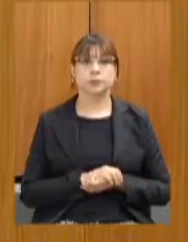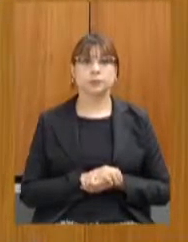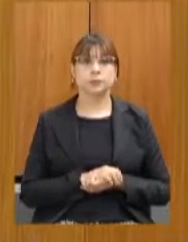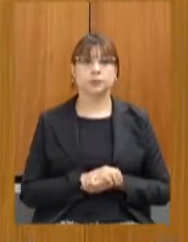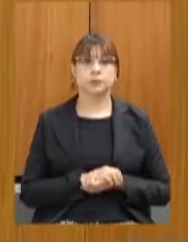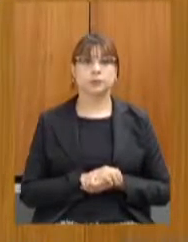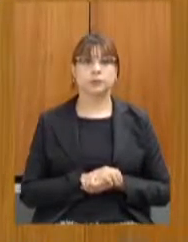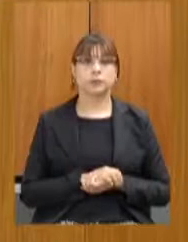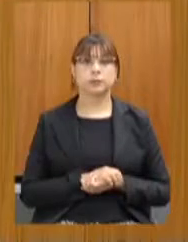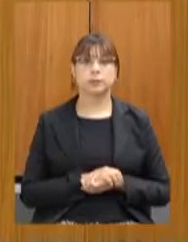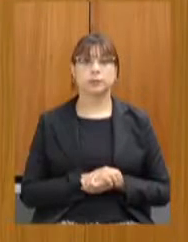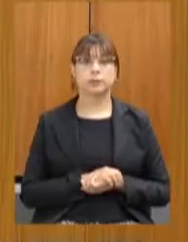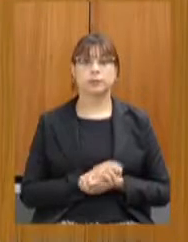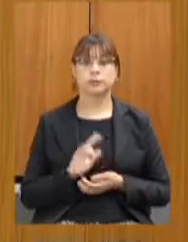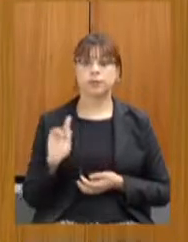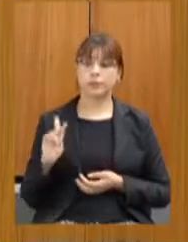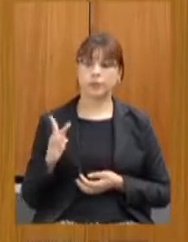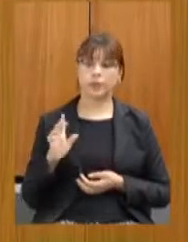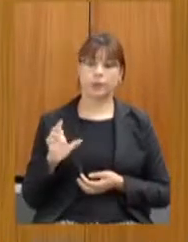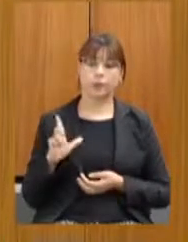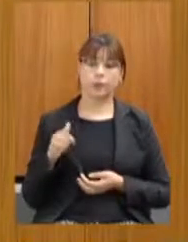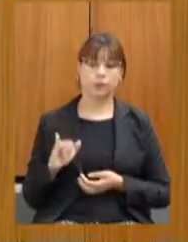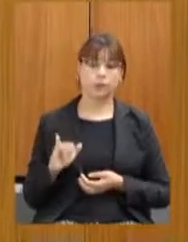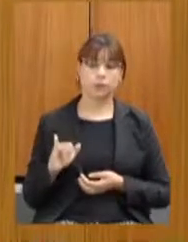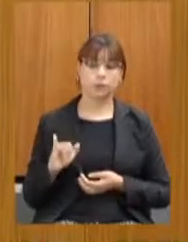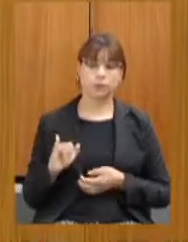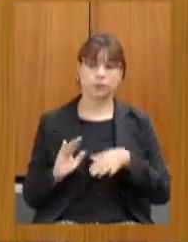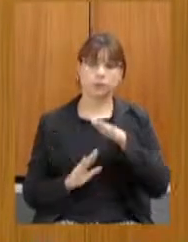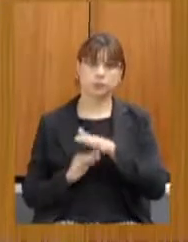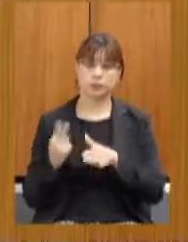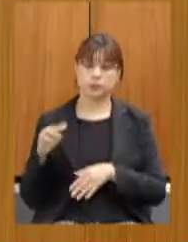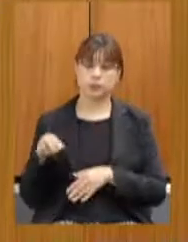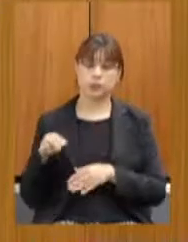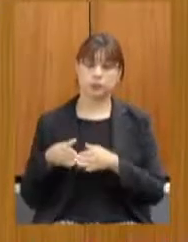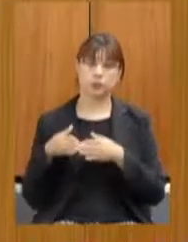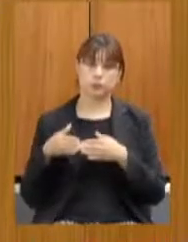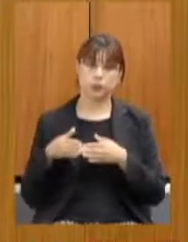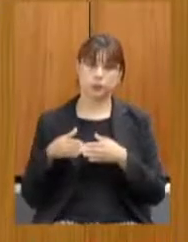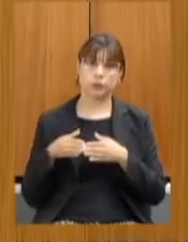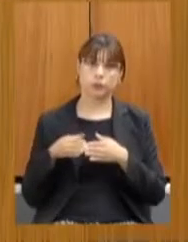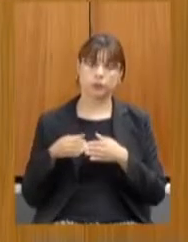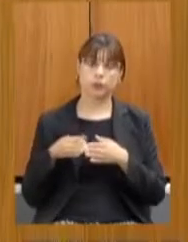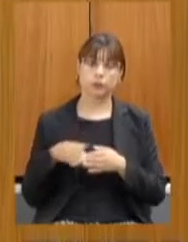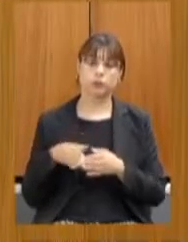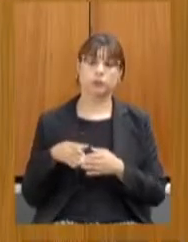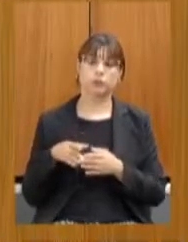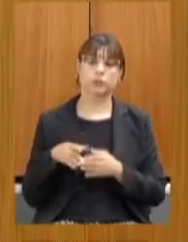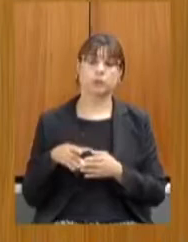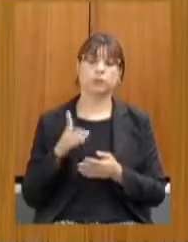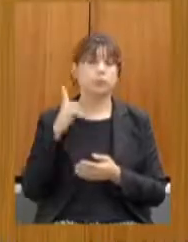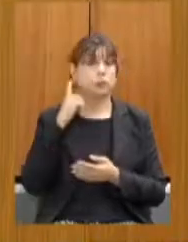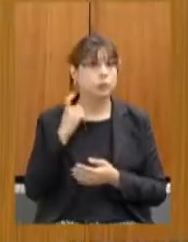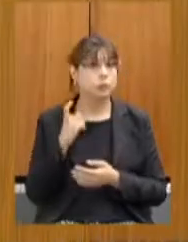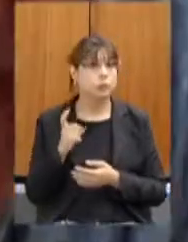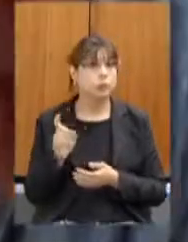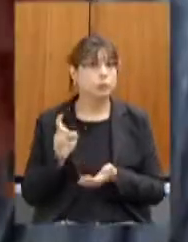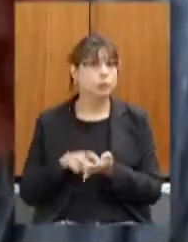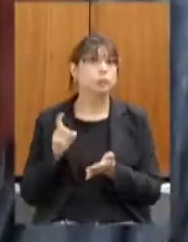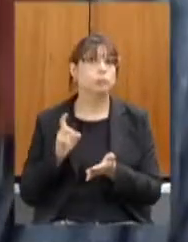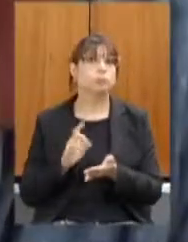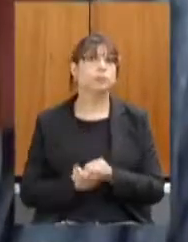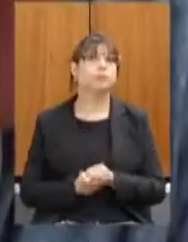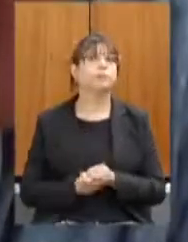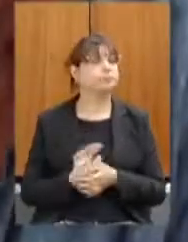o Doutor Elias só tem a palavra por mais 2 minutos por gentileza liga o microfone depois é agora já tá